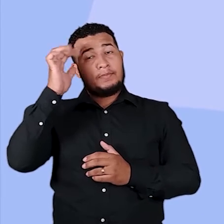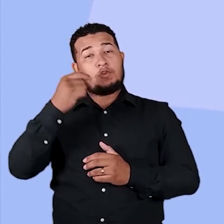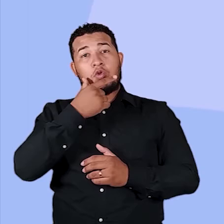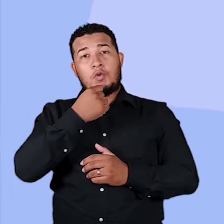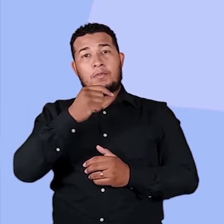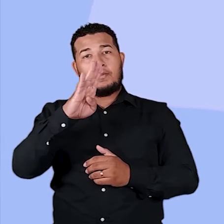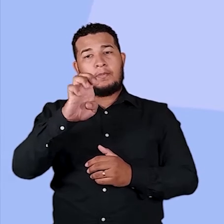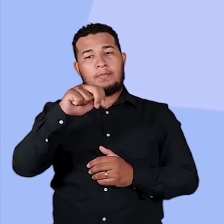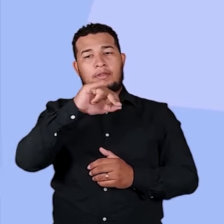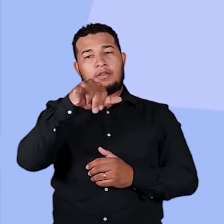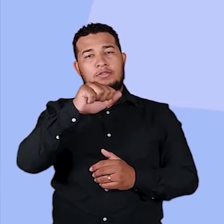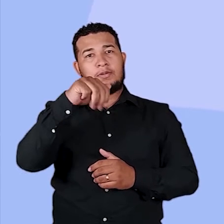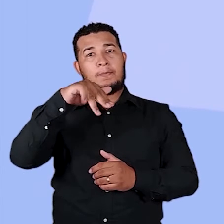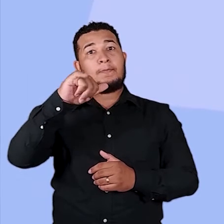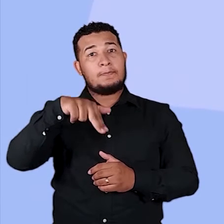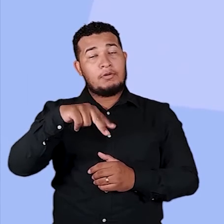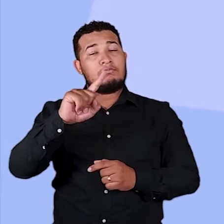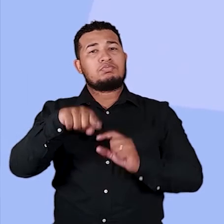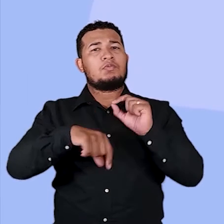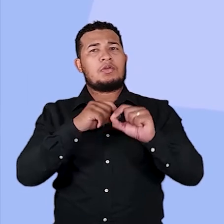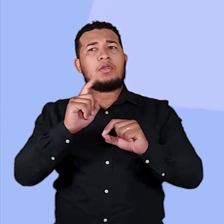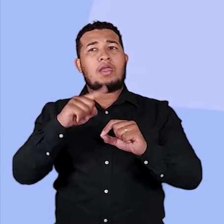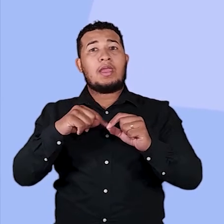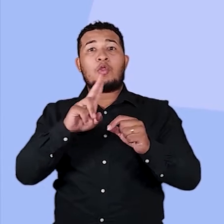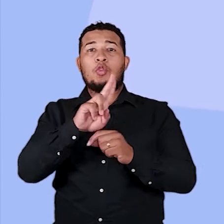do Jeremy Bentham é